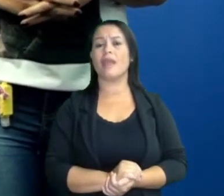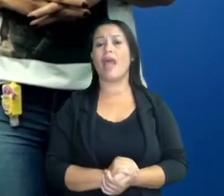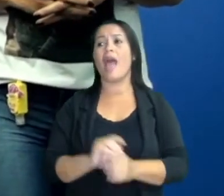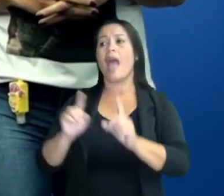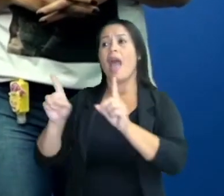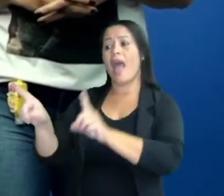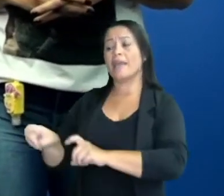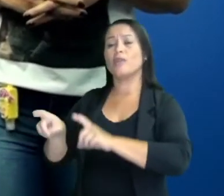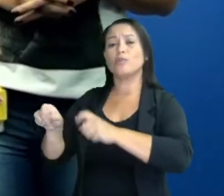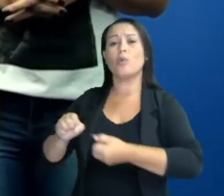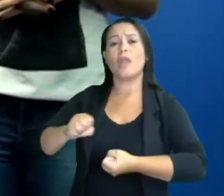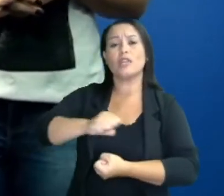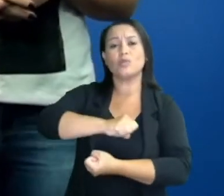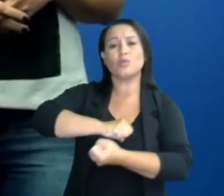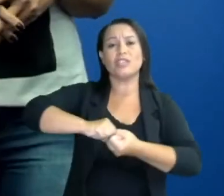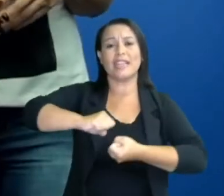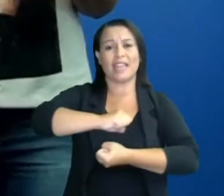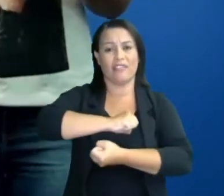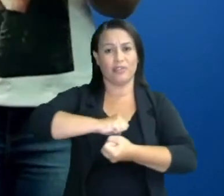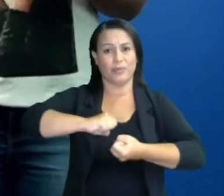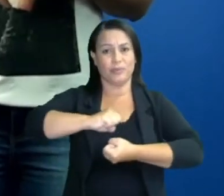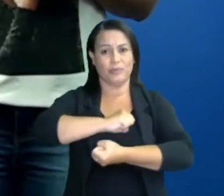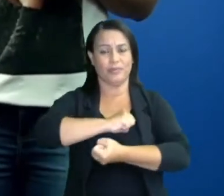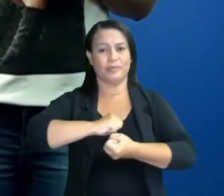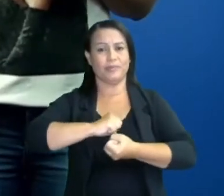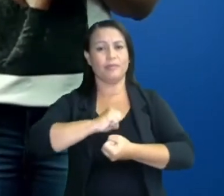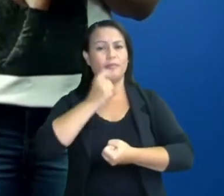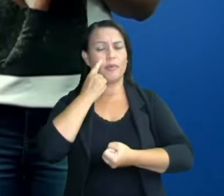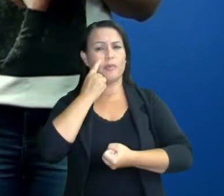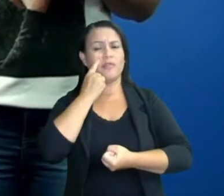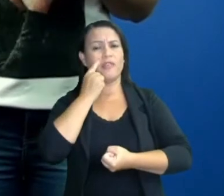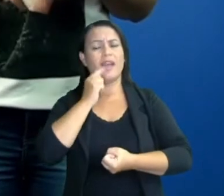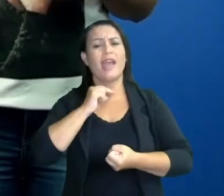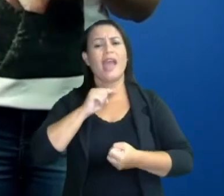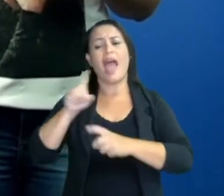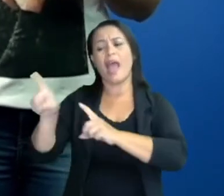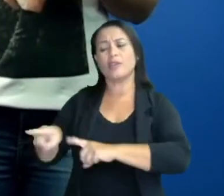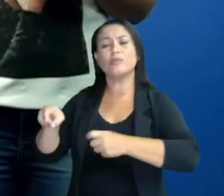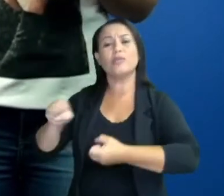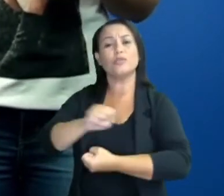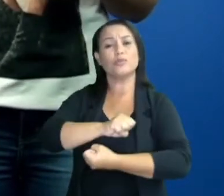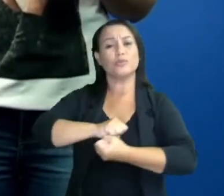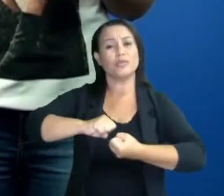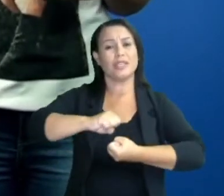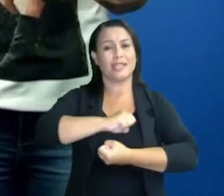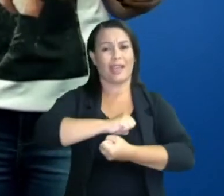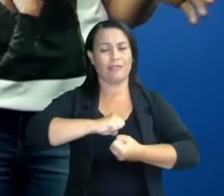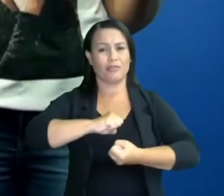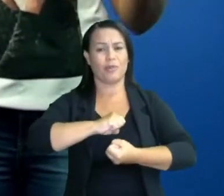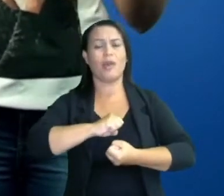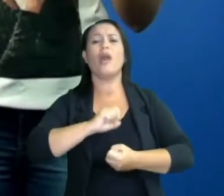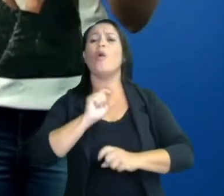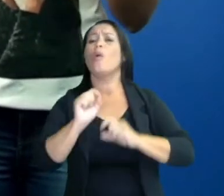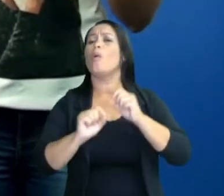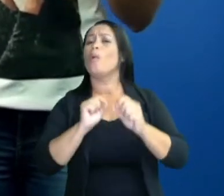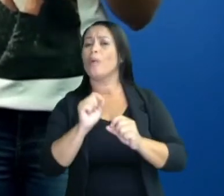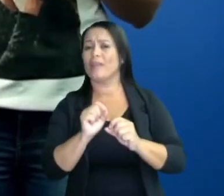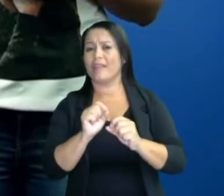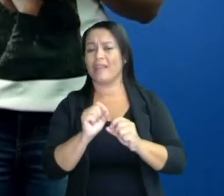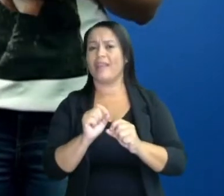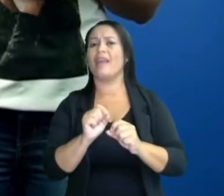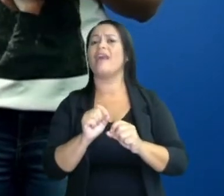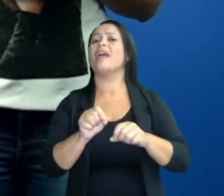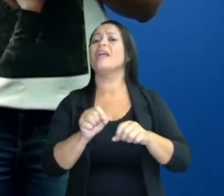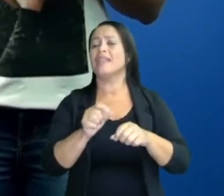a agricultura sustentável e vão agricultura sustentável é uma agricultura e vai